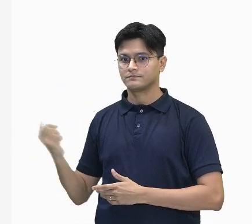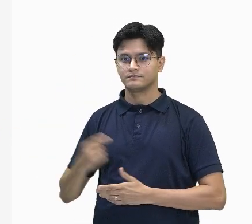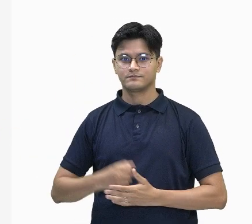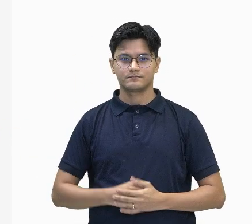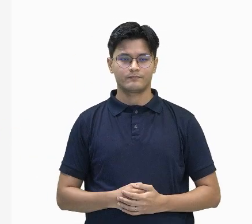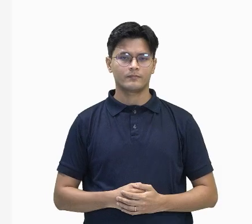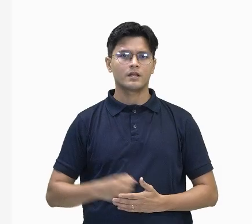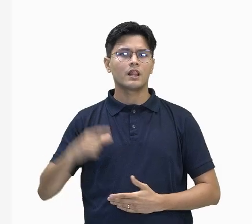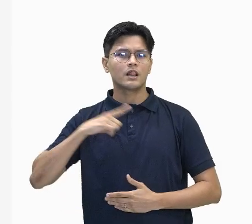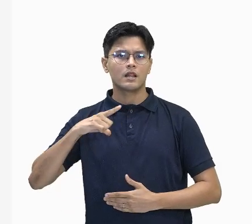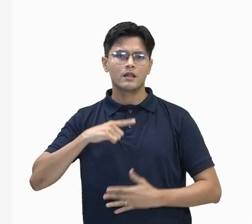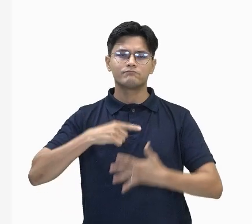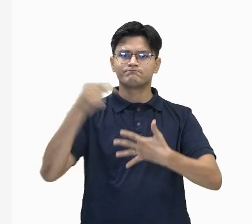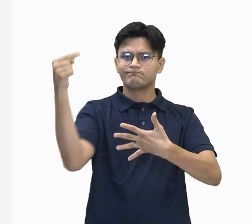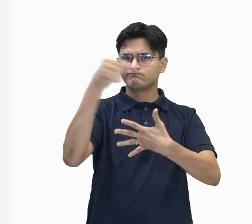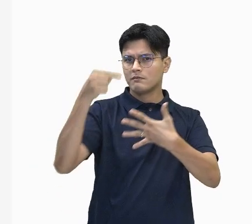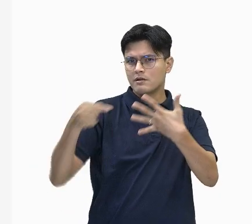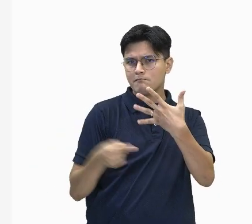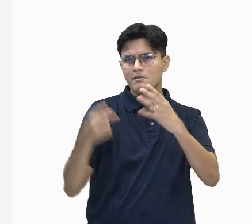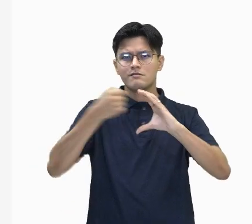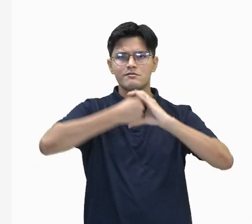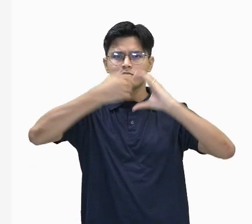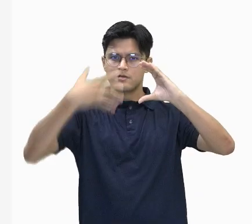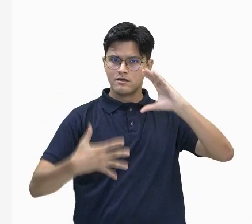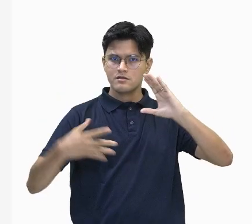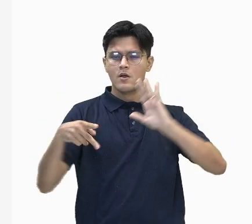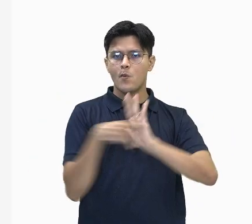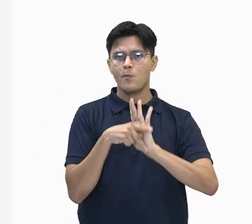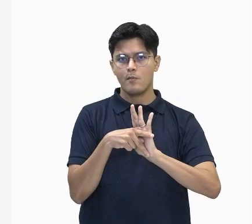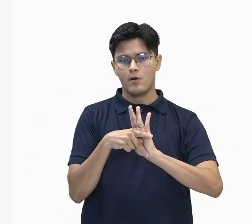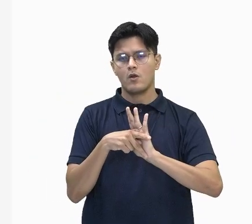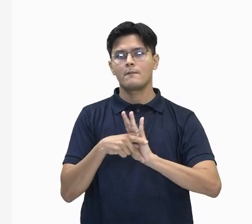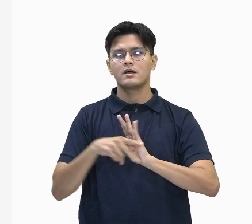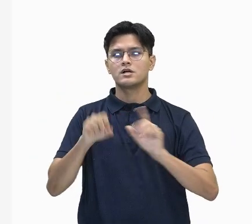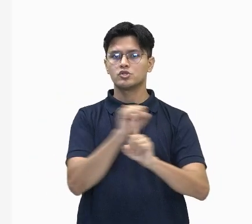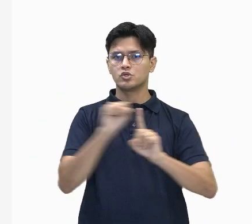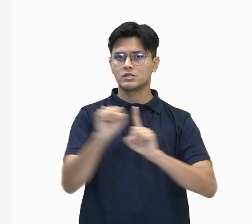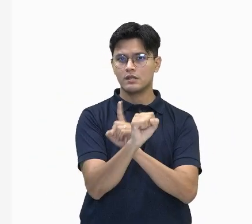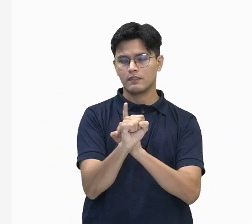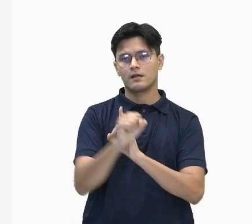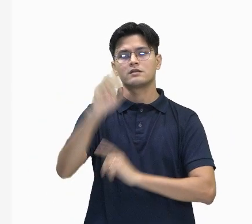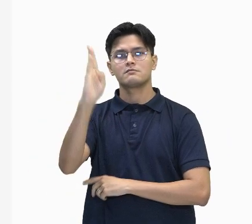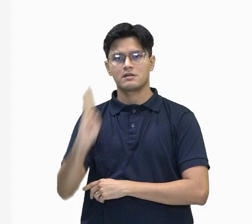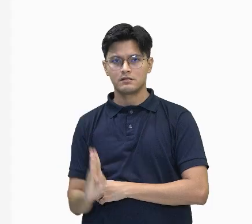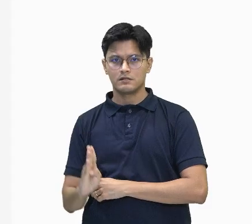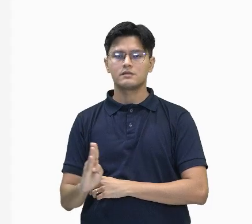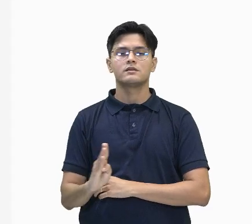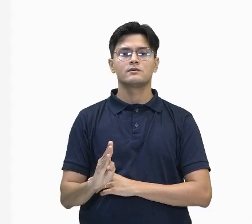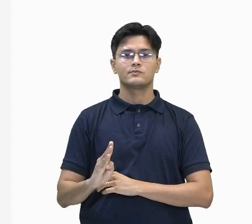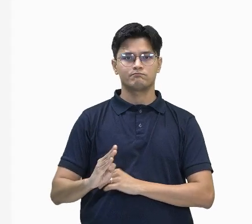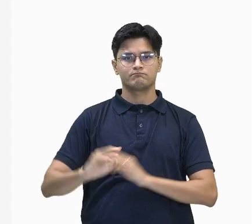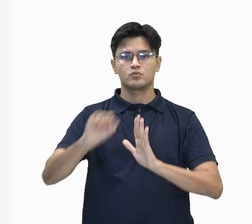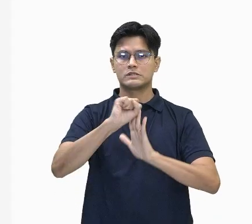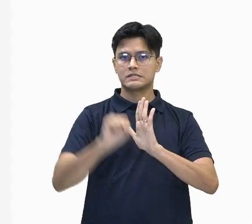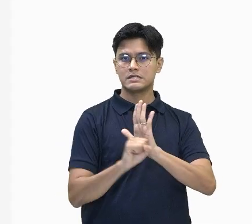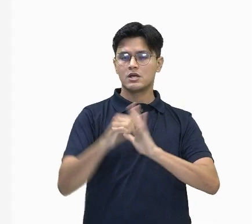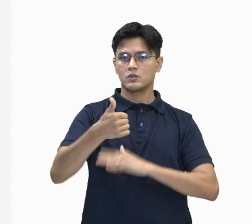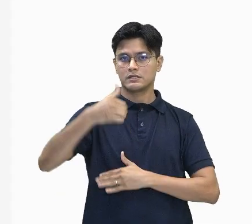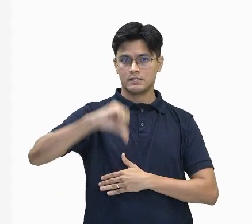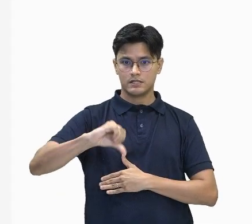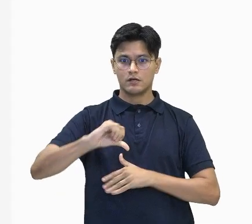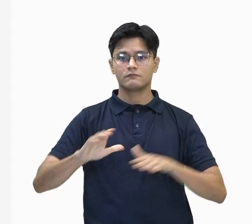aspectos da sociedade brasileira do século XIX. Muito bem, estamos falando de Machado